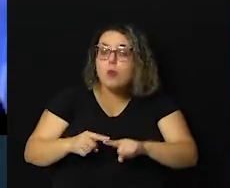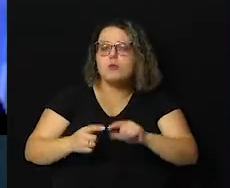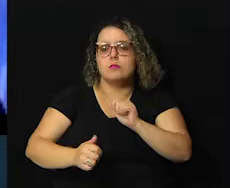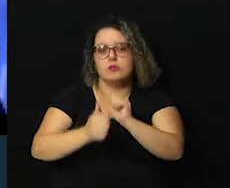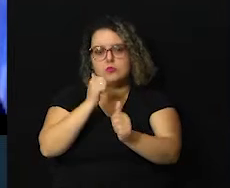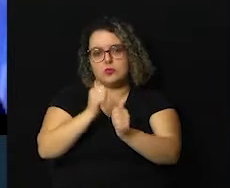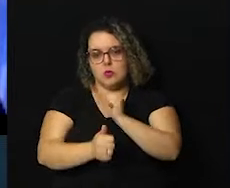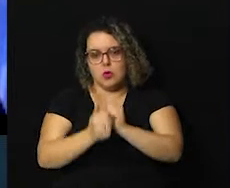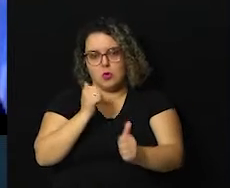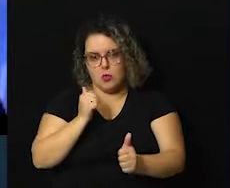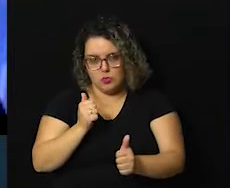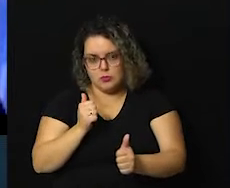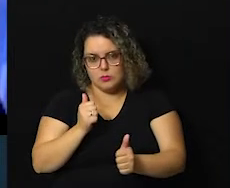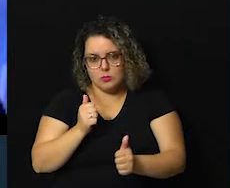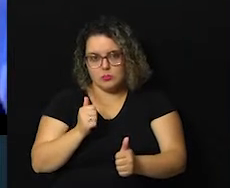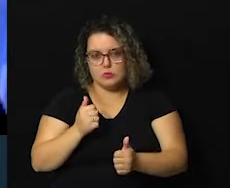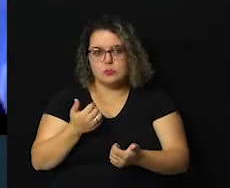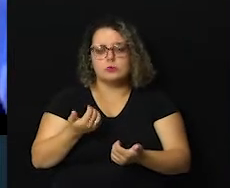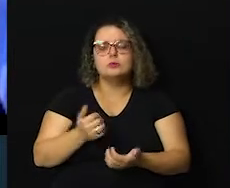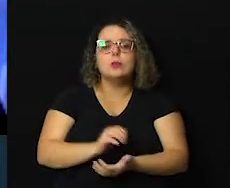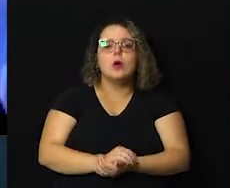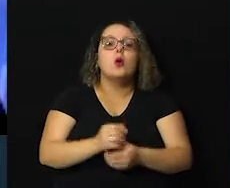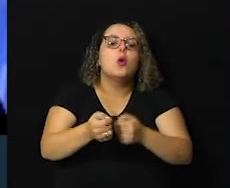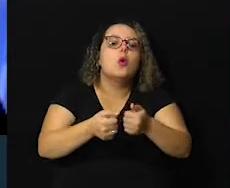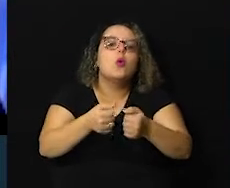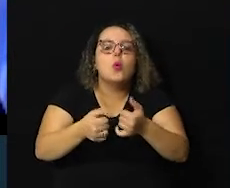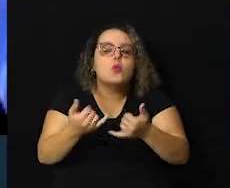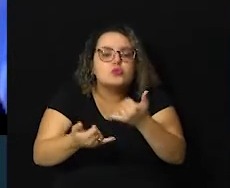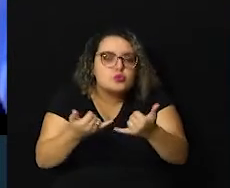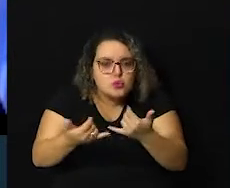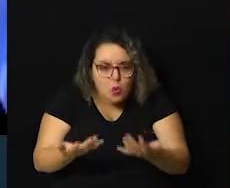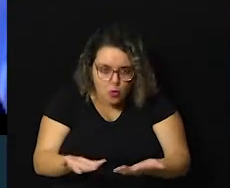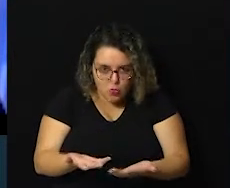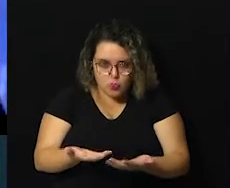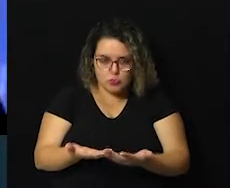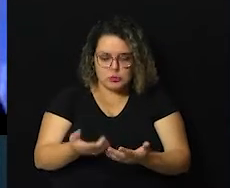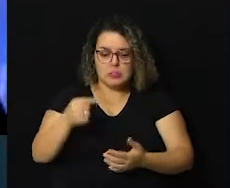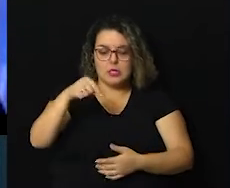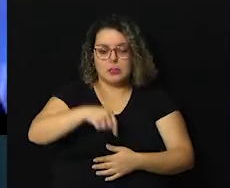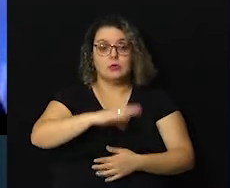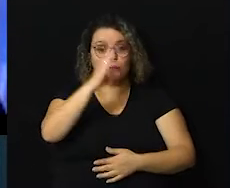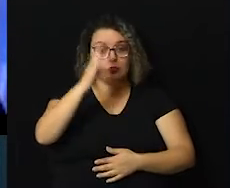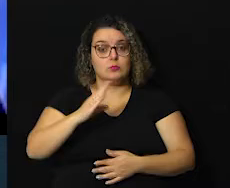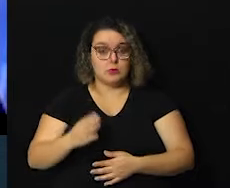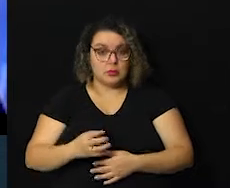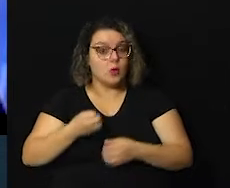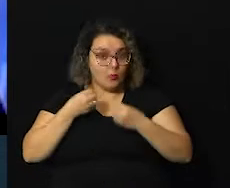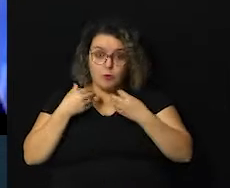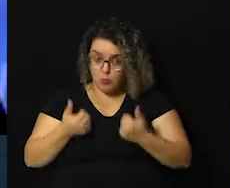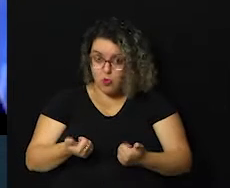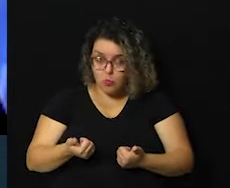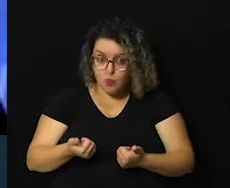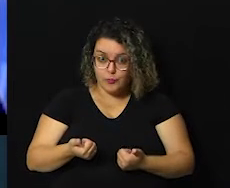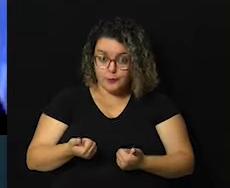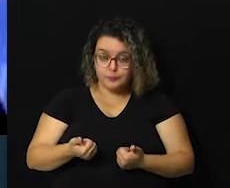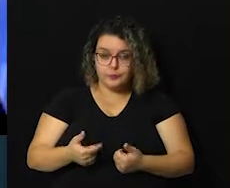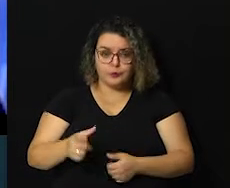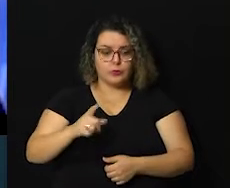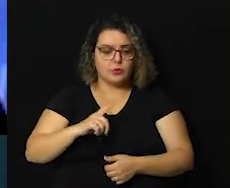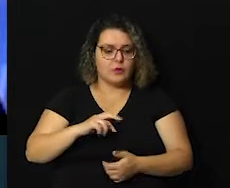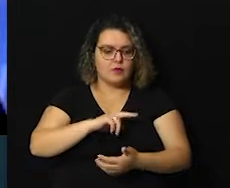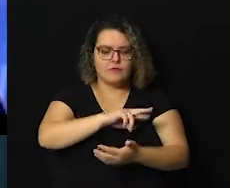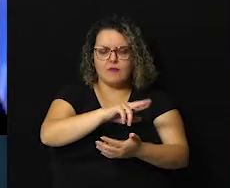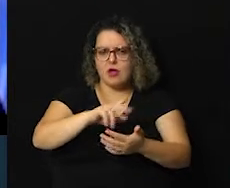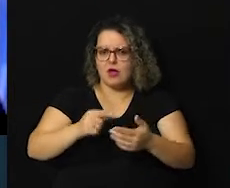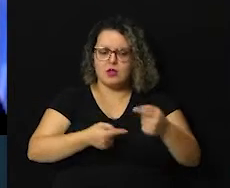competição e de jogos então o futuro para categoria pelo esportes no Brasil ele é muito promissor é existem